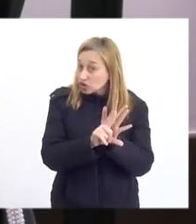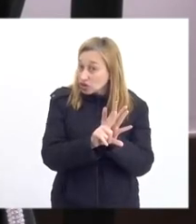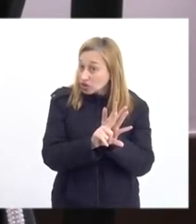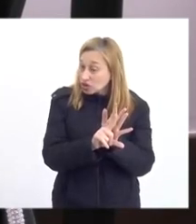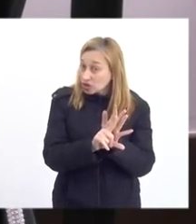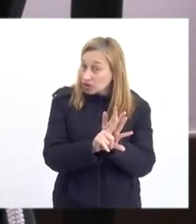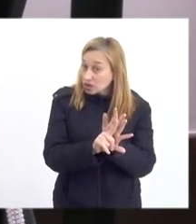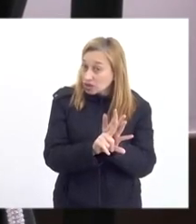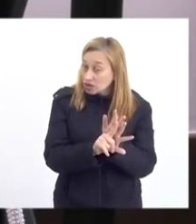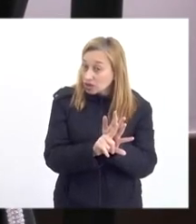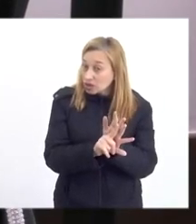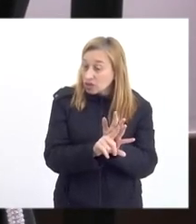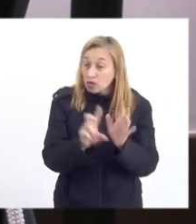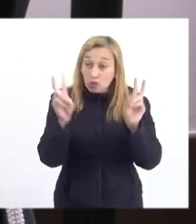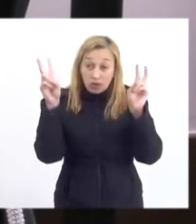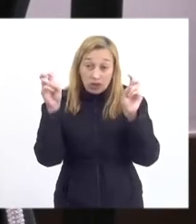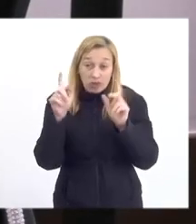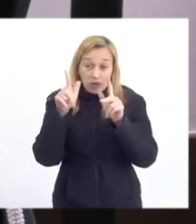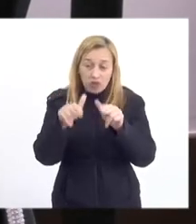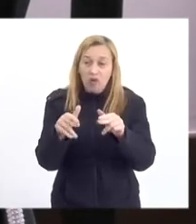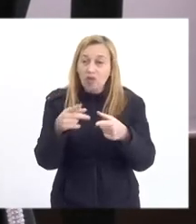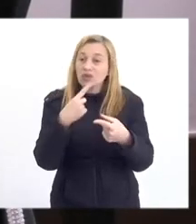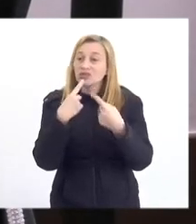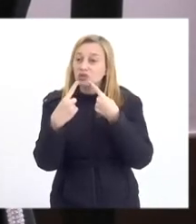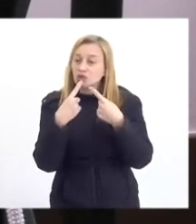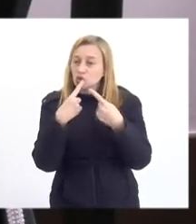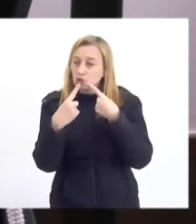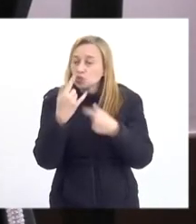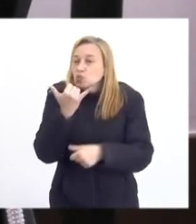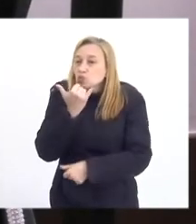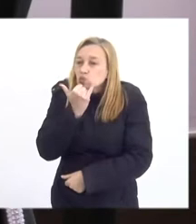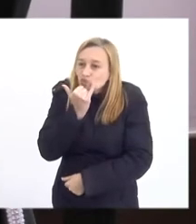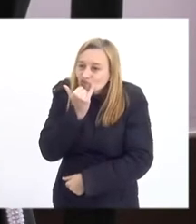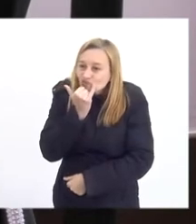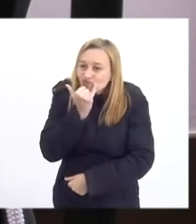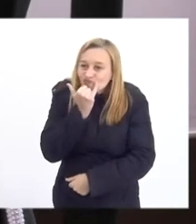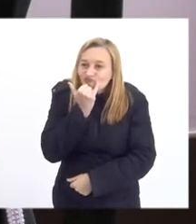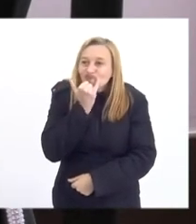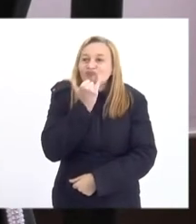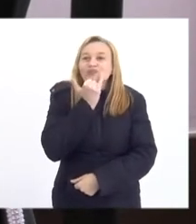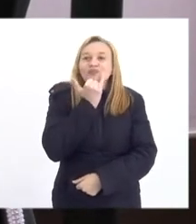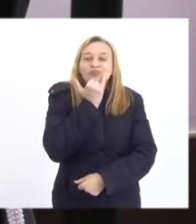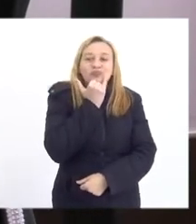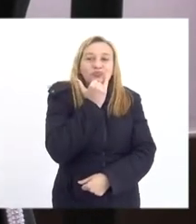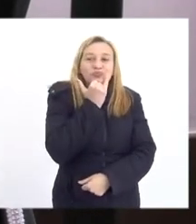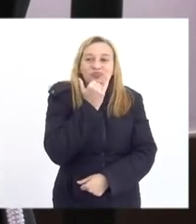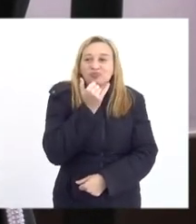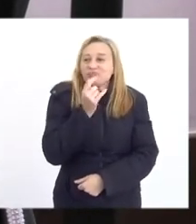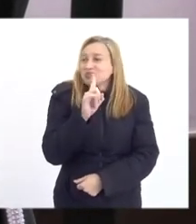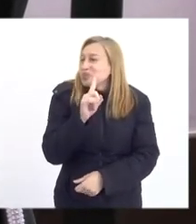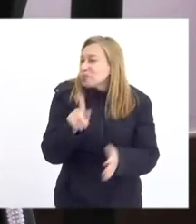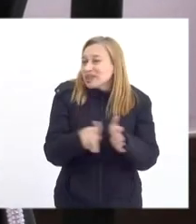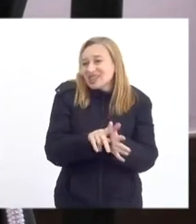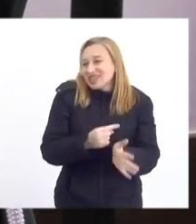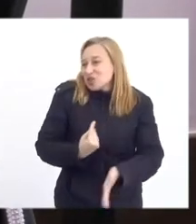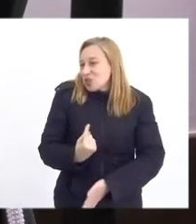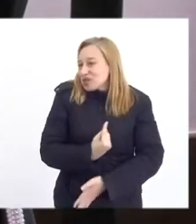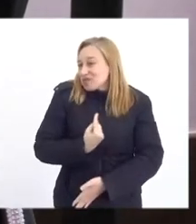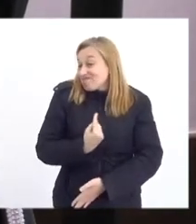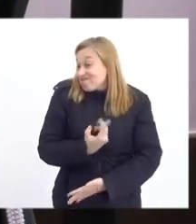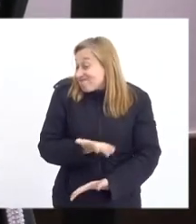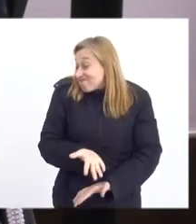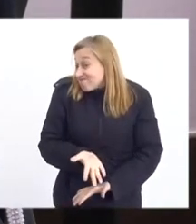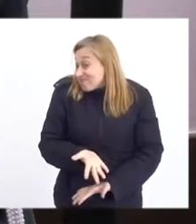precede, essa é uma discussão, desculpe, que não nos cabe.